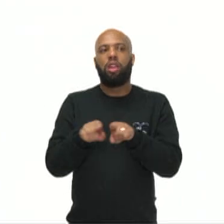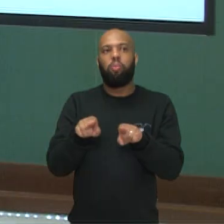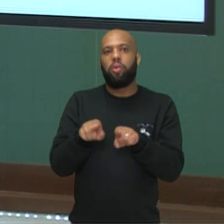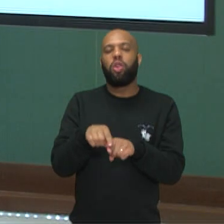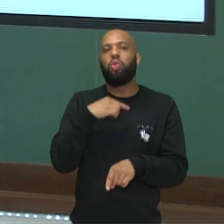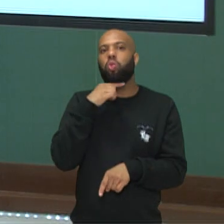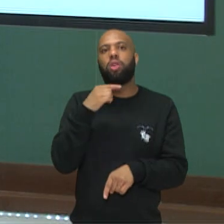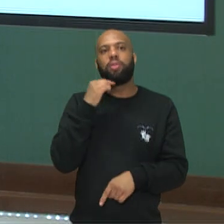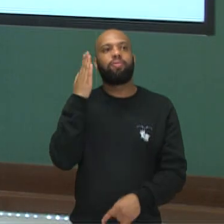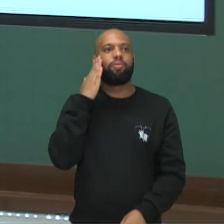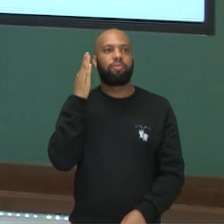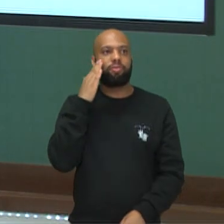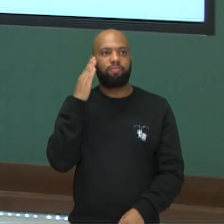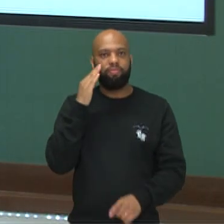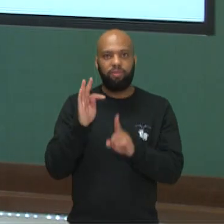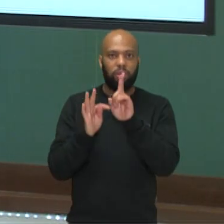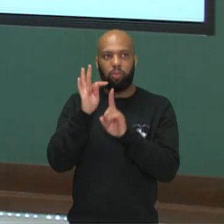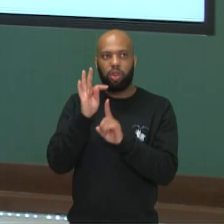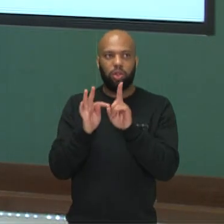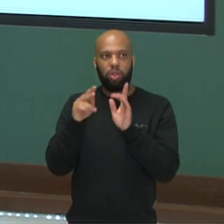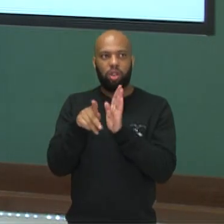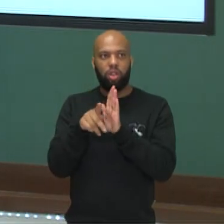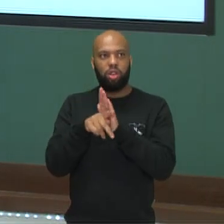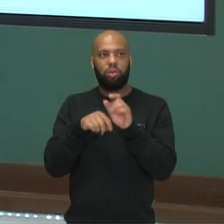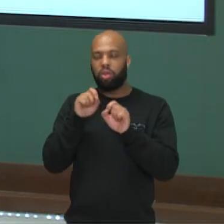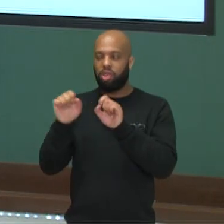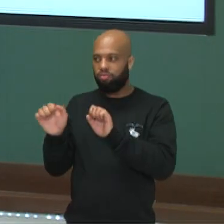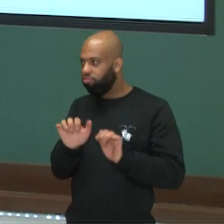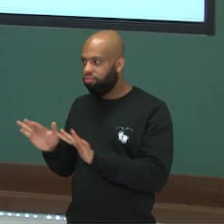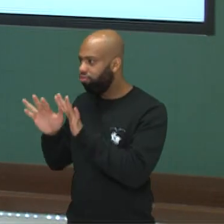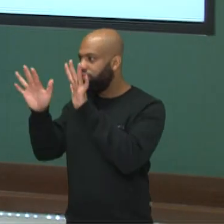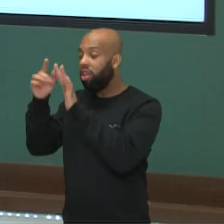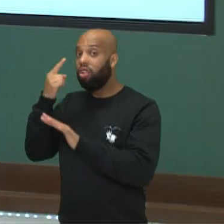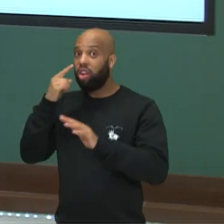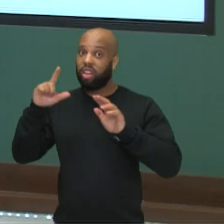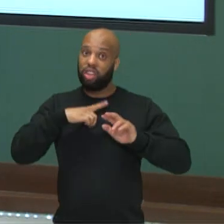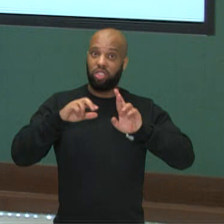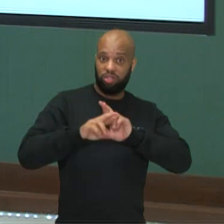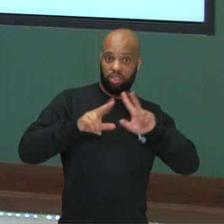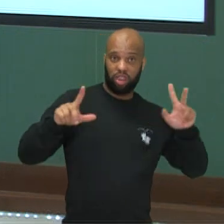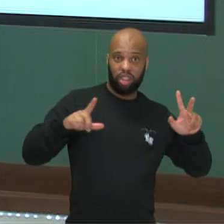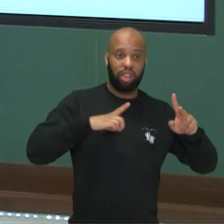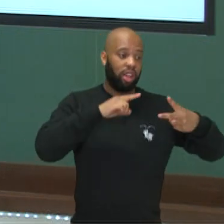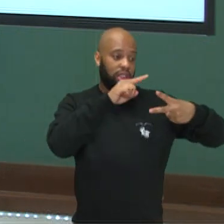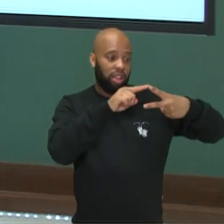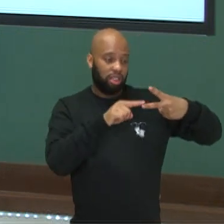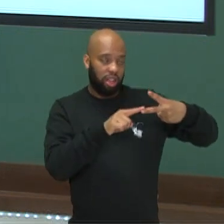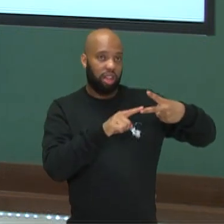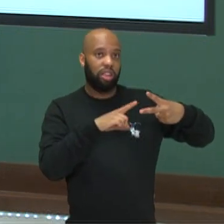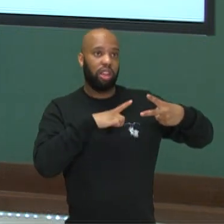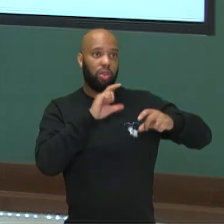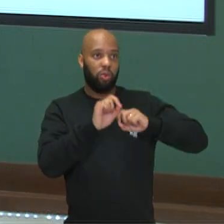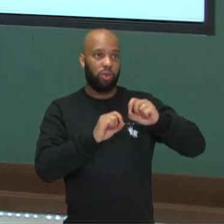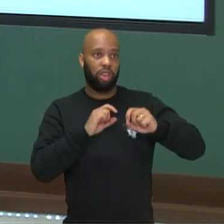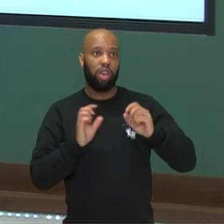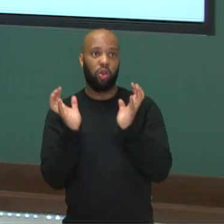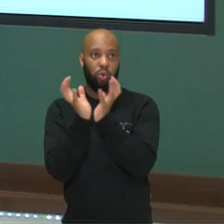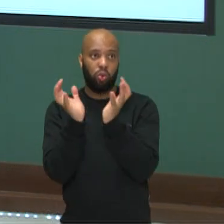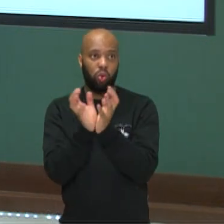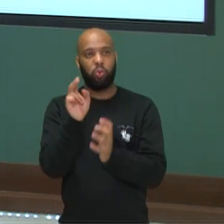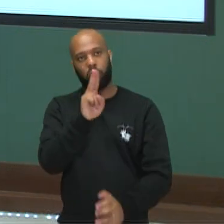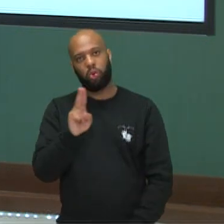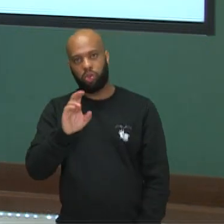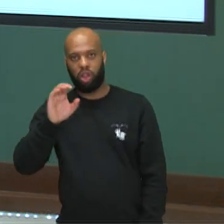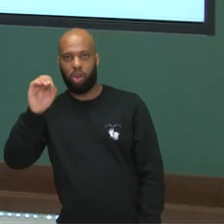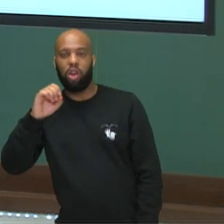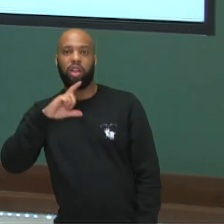a gente determinar o ponto de ebulição dela. Observe a diferença. Então, os compostos oxigenados, eles têm